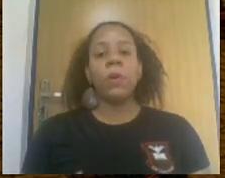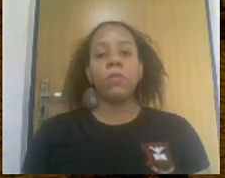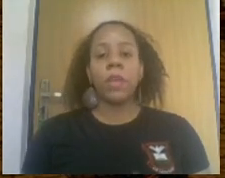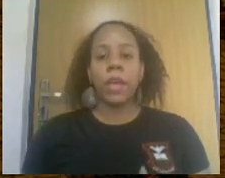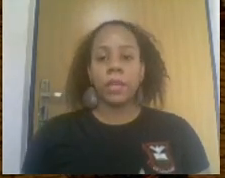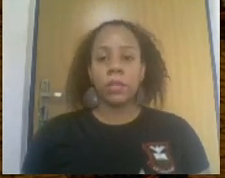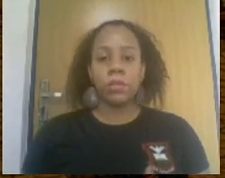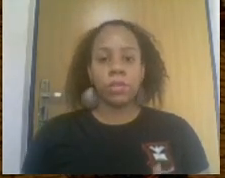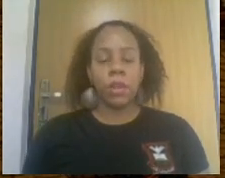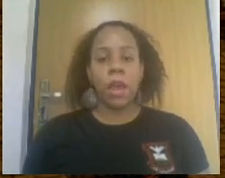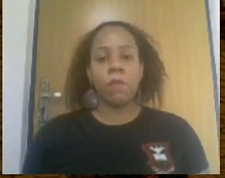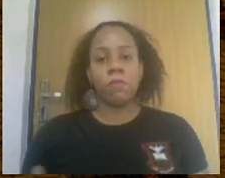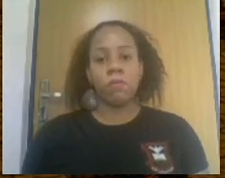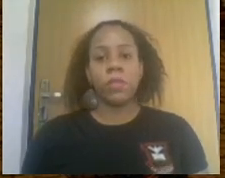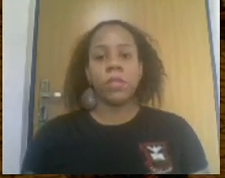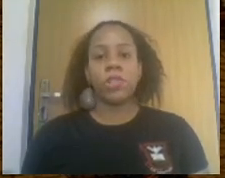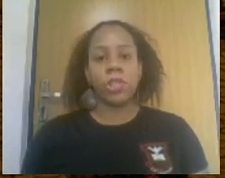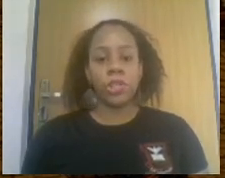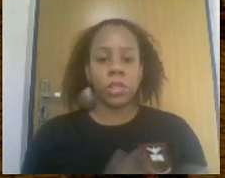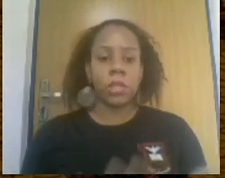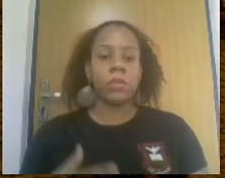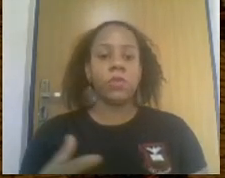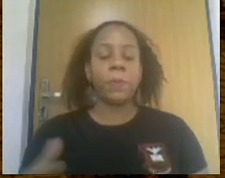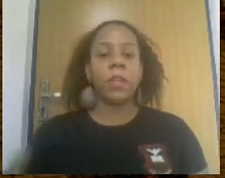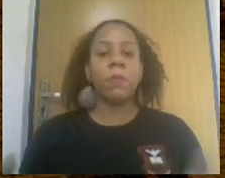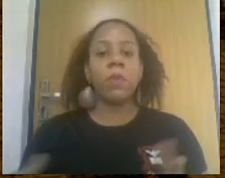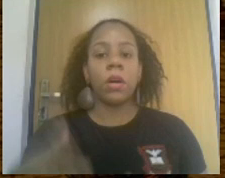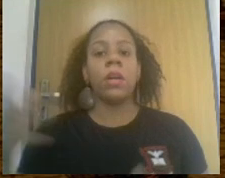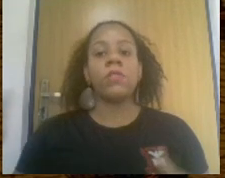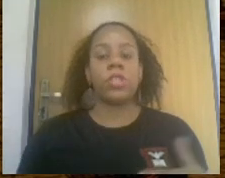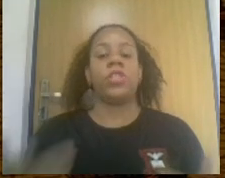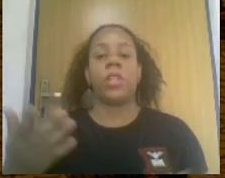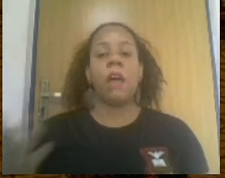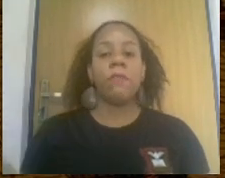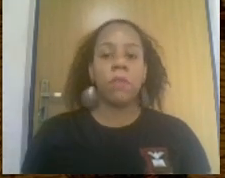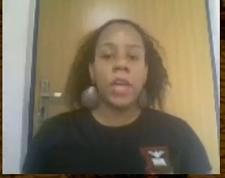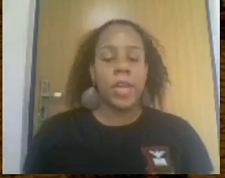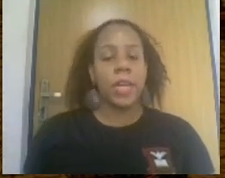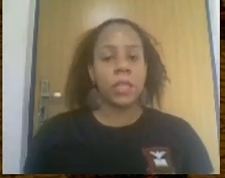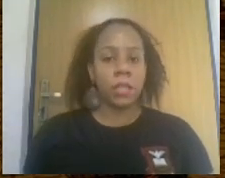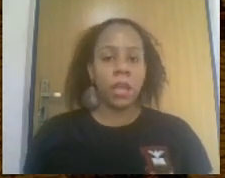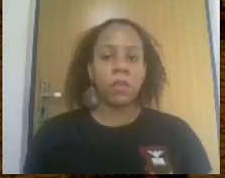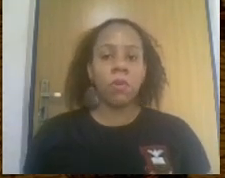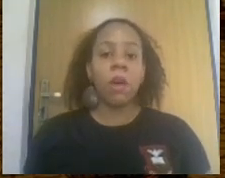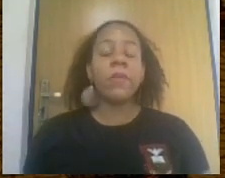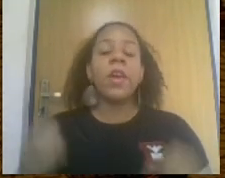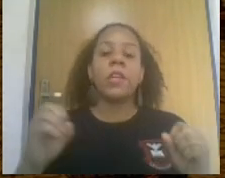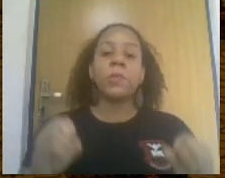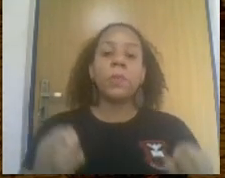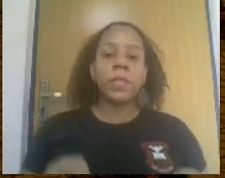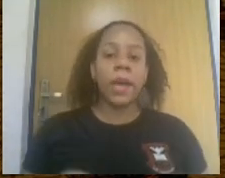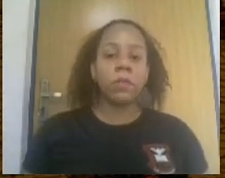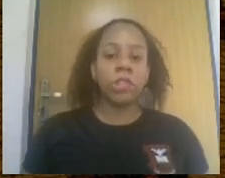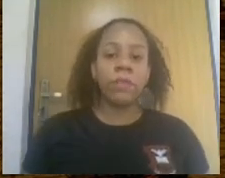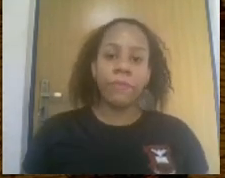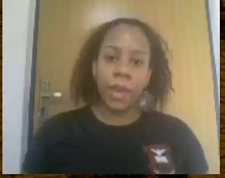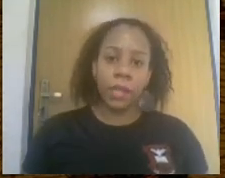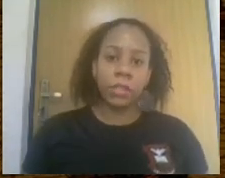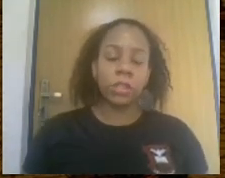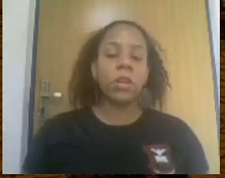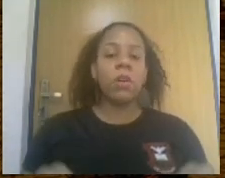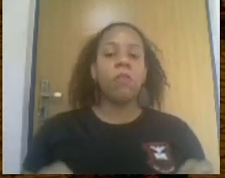os portugueses, os indígenas, os pernambucanos que estavam nesse território, expulsaram